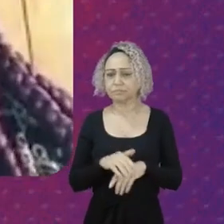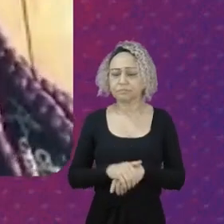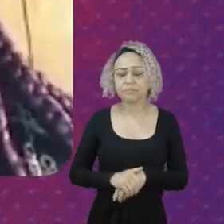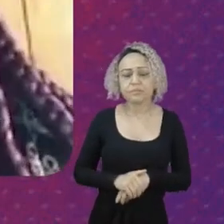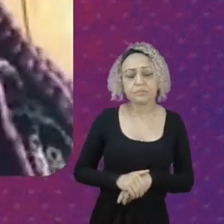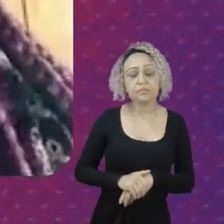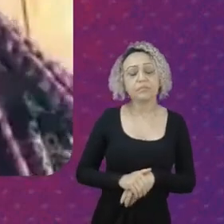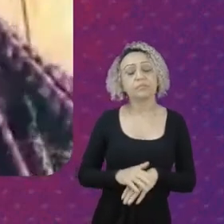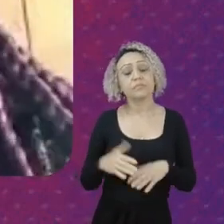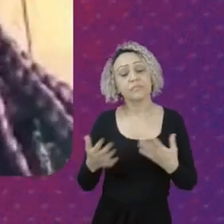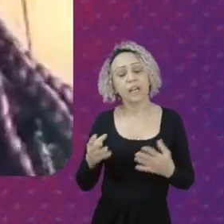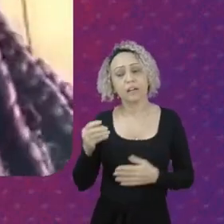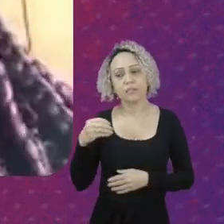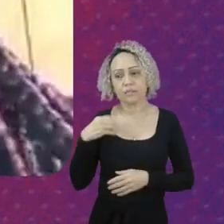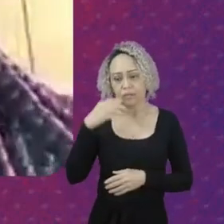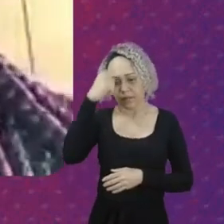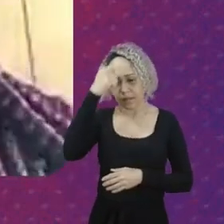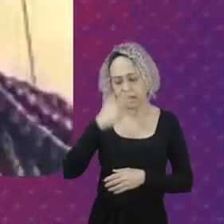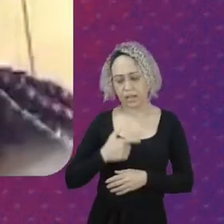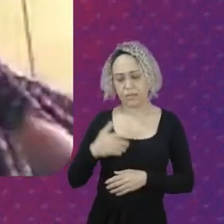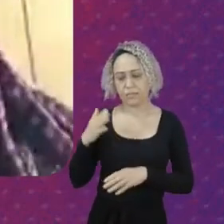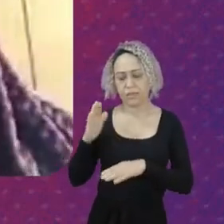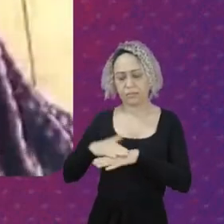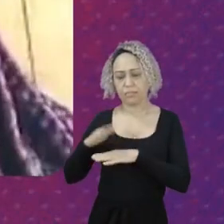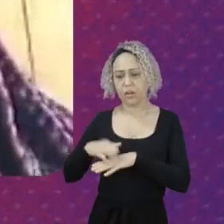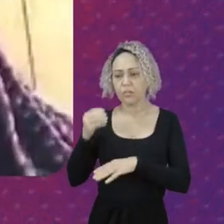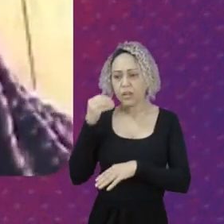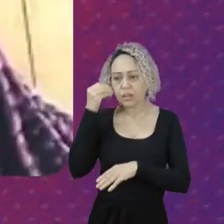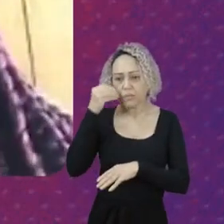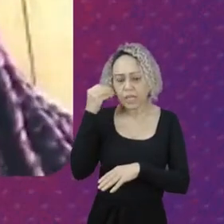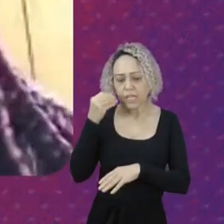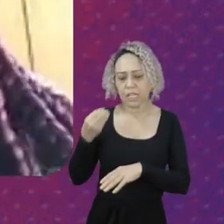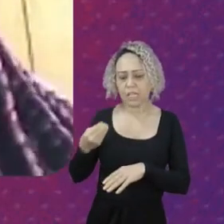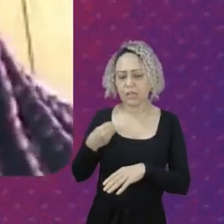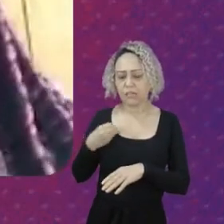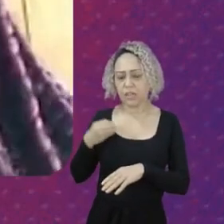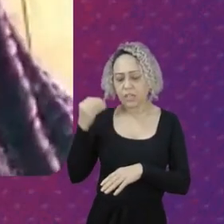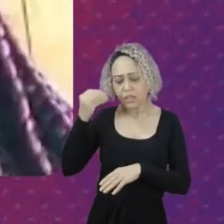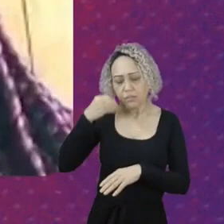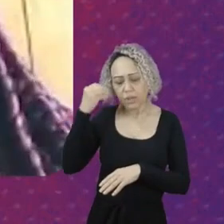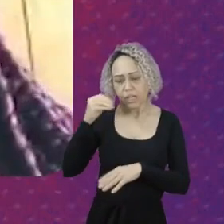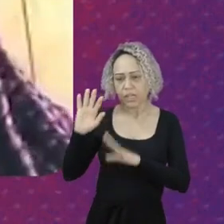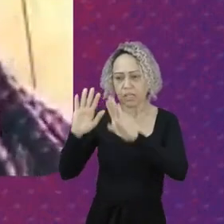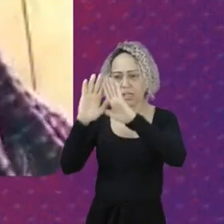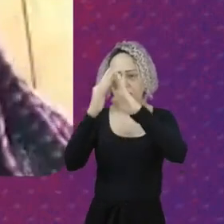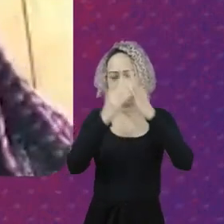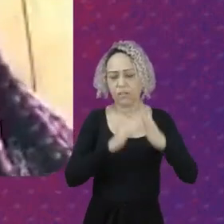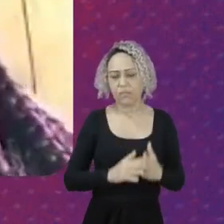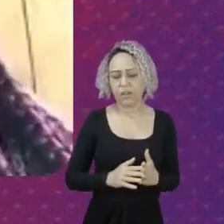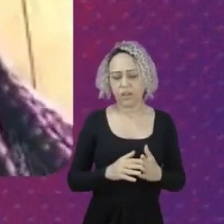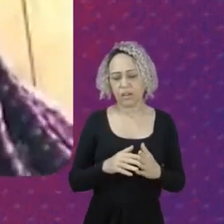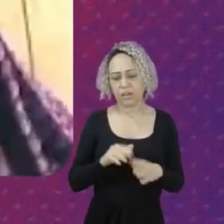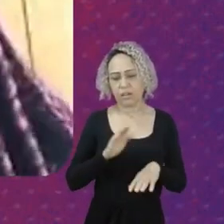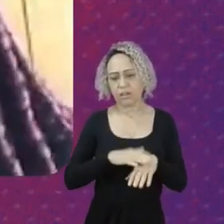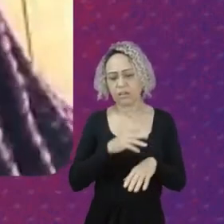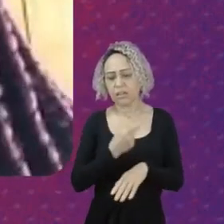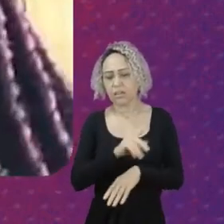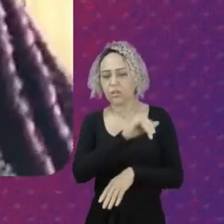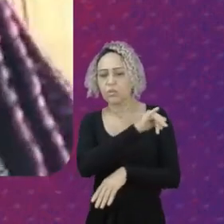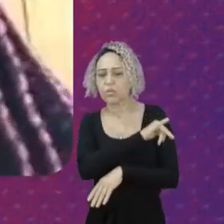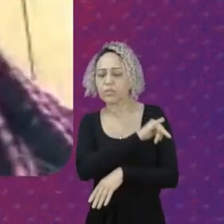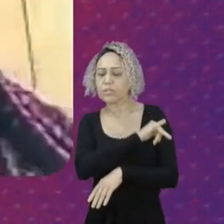da experiência vivida e da experiência das favelas aqui no Rio de Janeiro, de